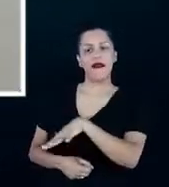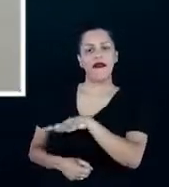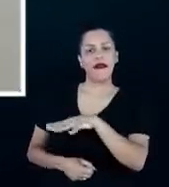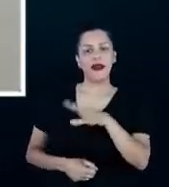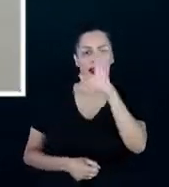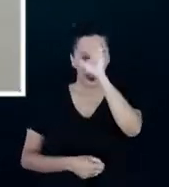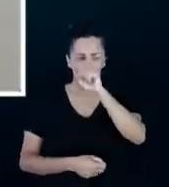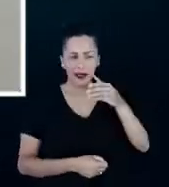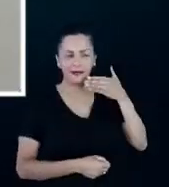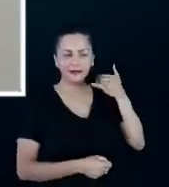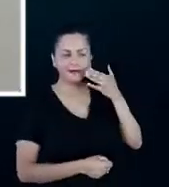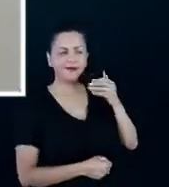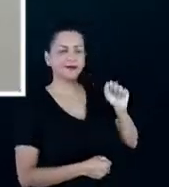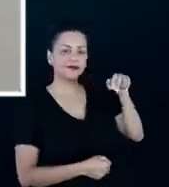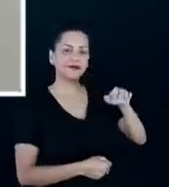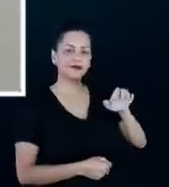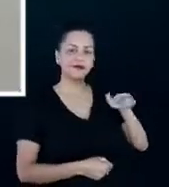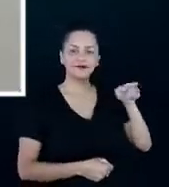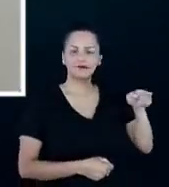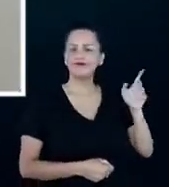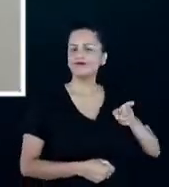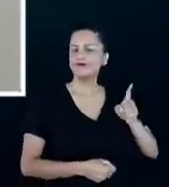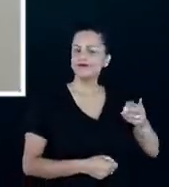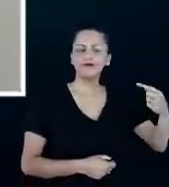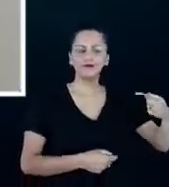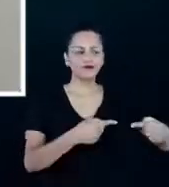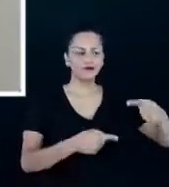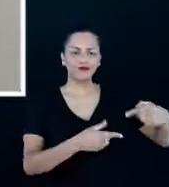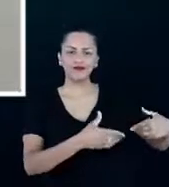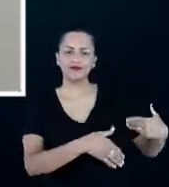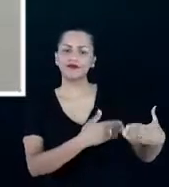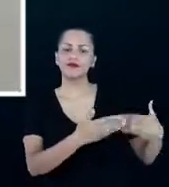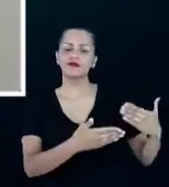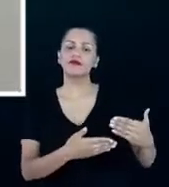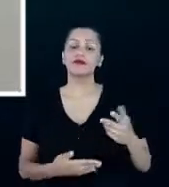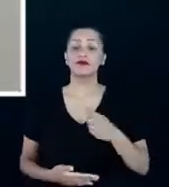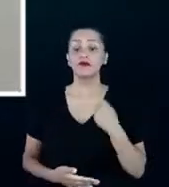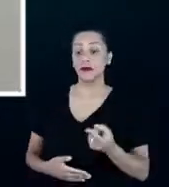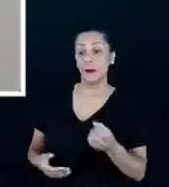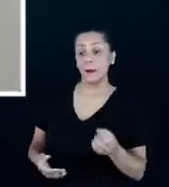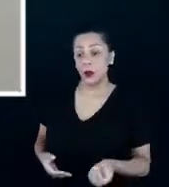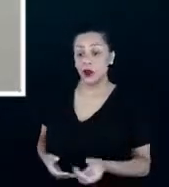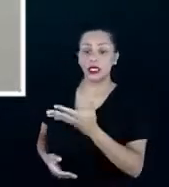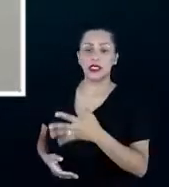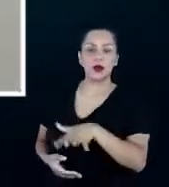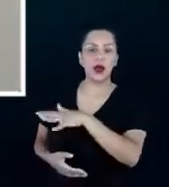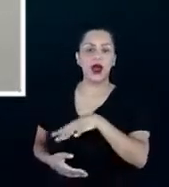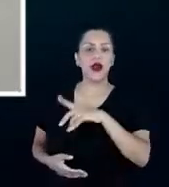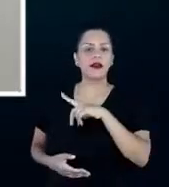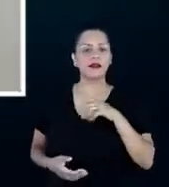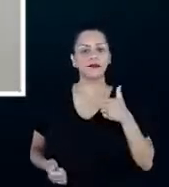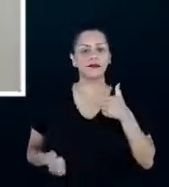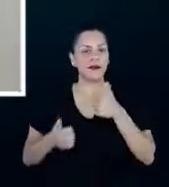nessas discussões. E a gente, com a modernização do setor elétrico, tem trabalhado muito próximo, tanto a ANEEL quanto a